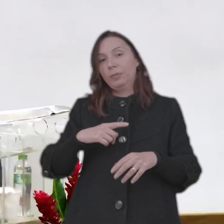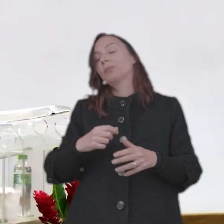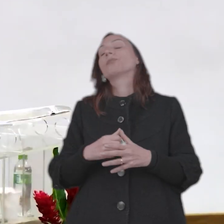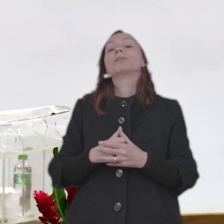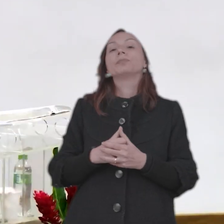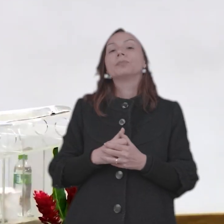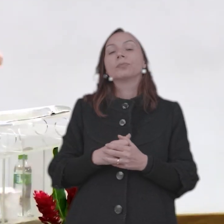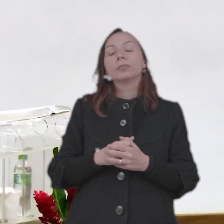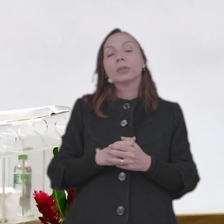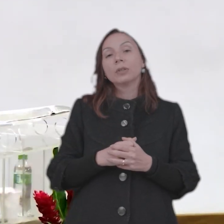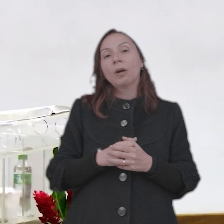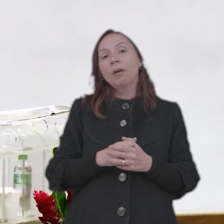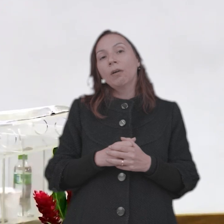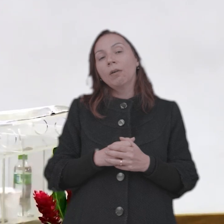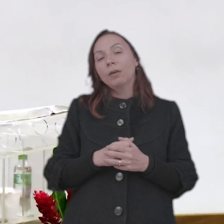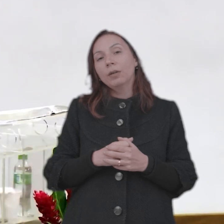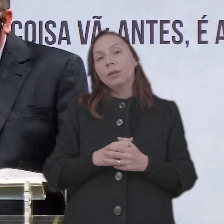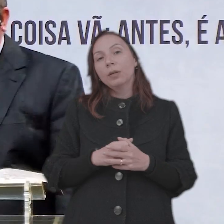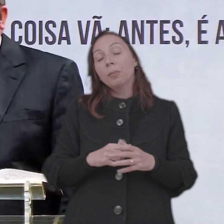botar uma causa.